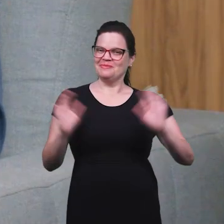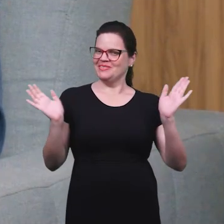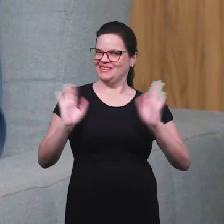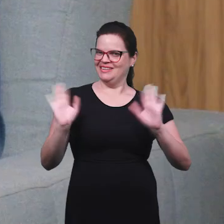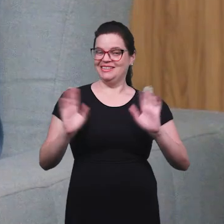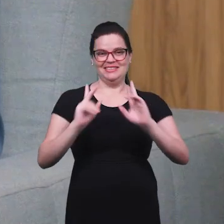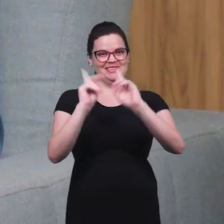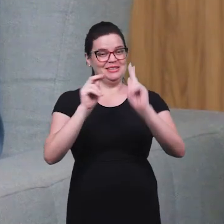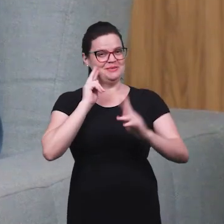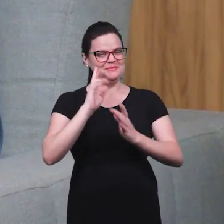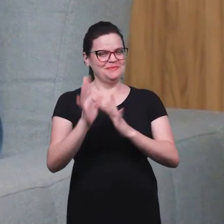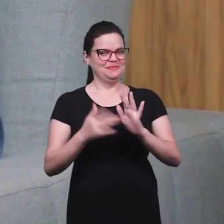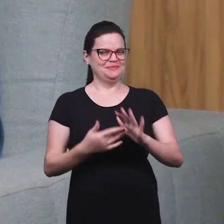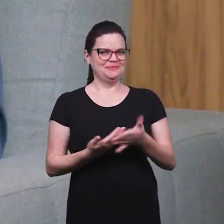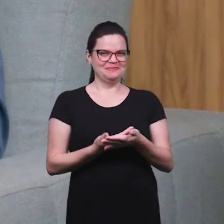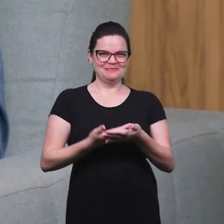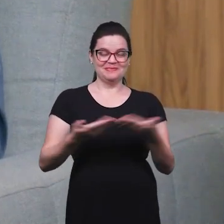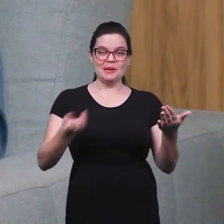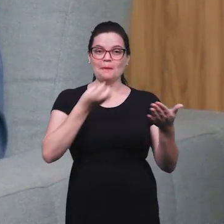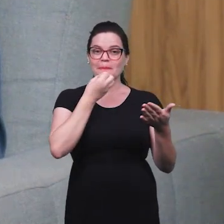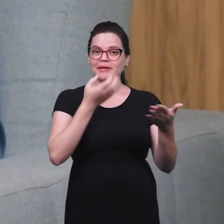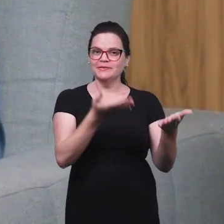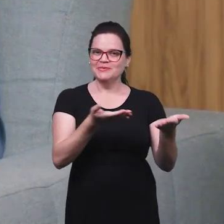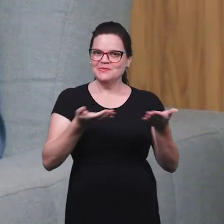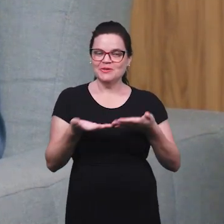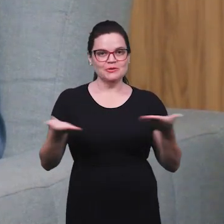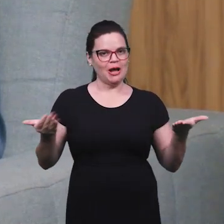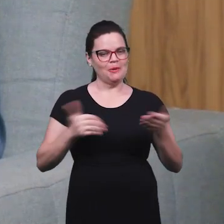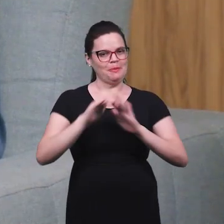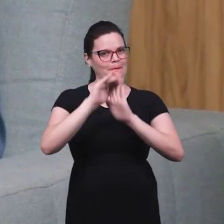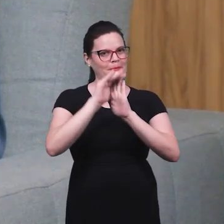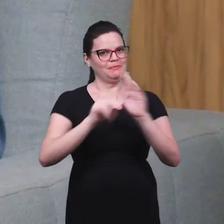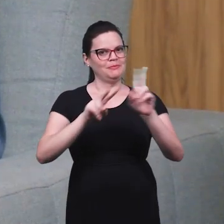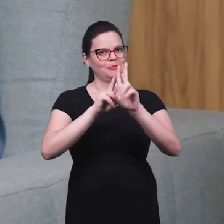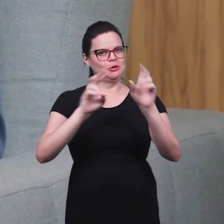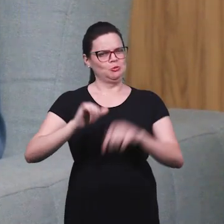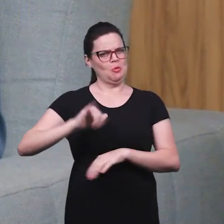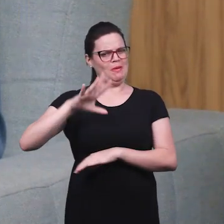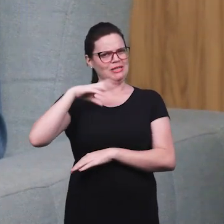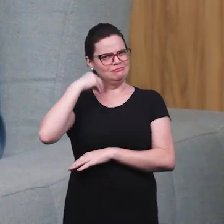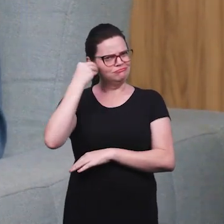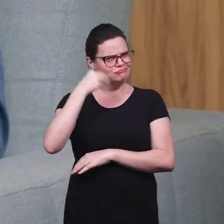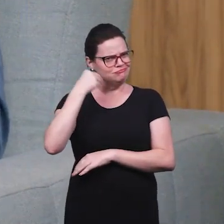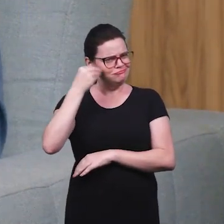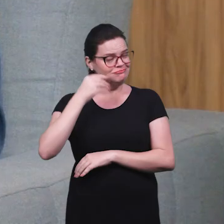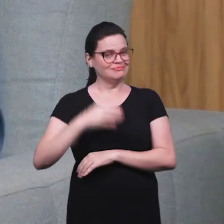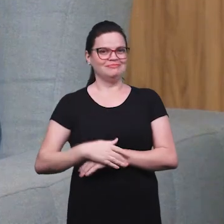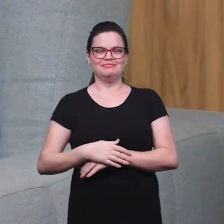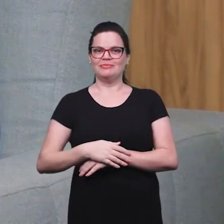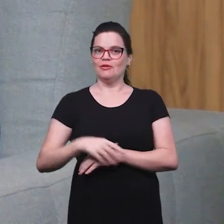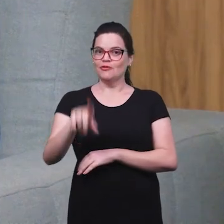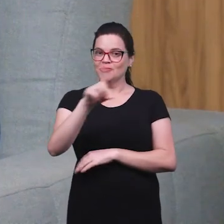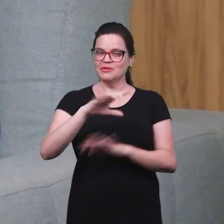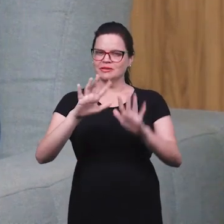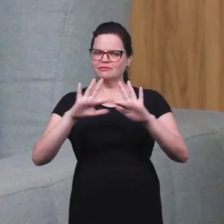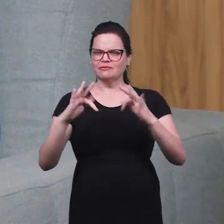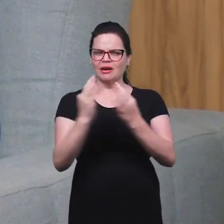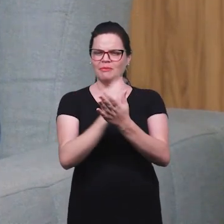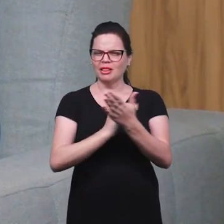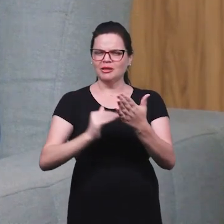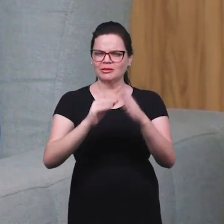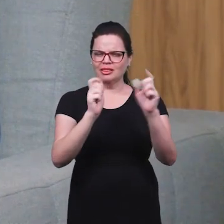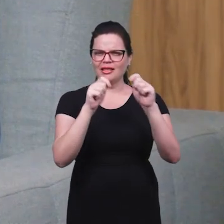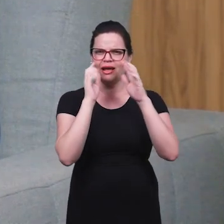Olá, a paz do Senhor. Seja bem-vindo ao programa Mais Sábios, um programa para toda a família.